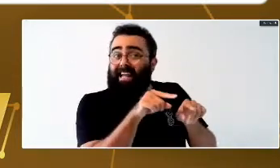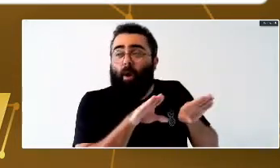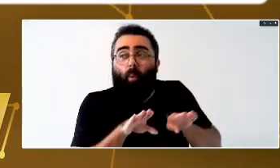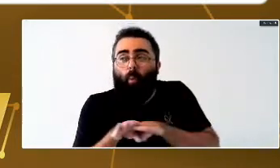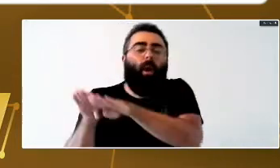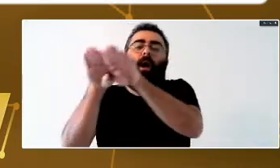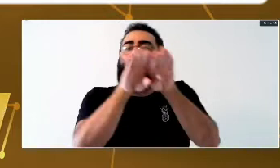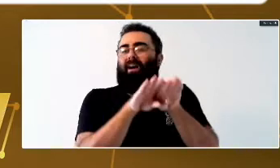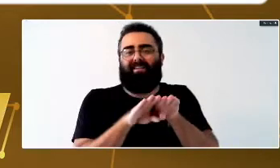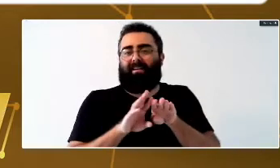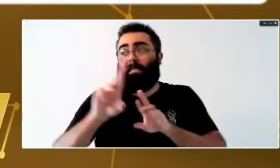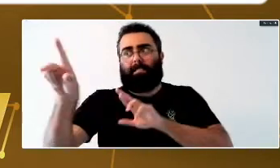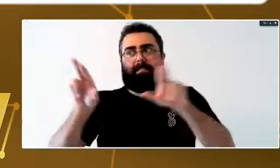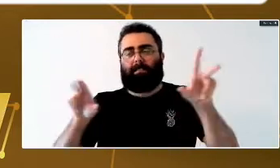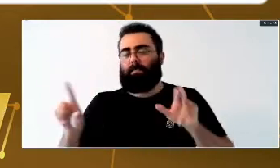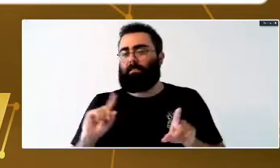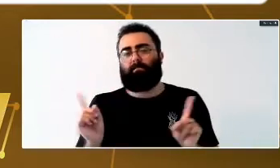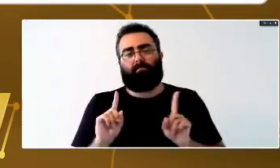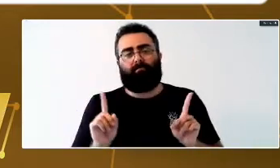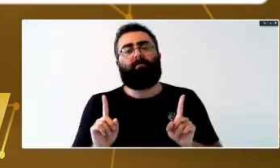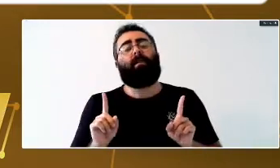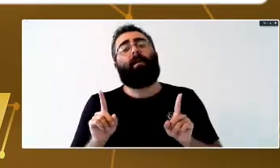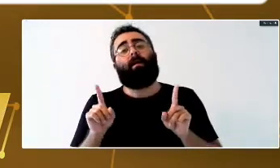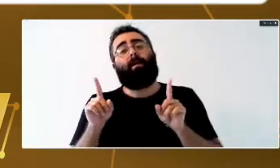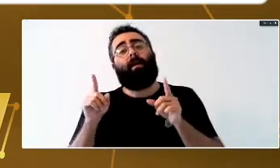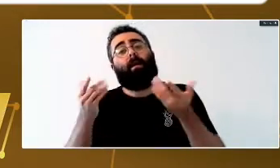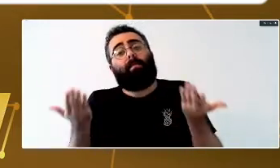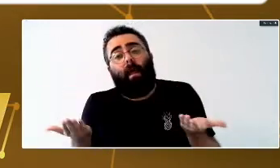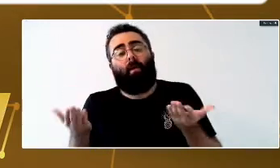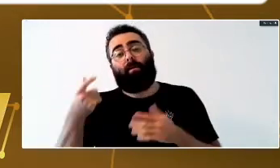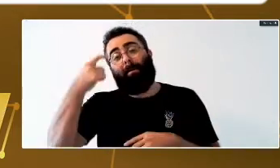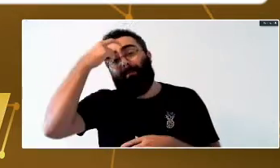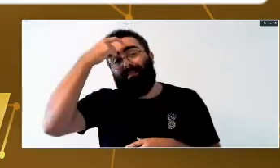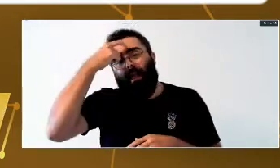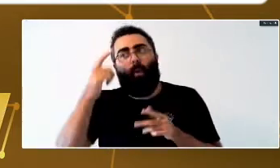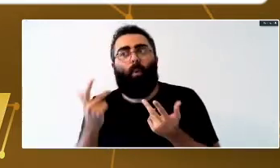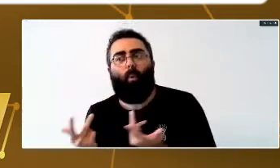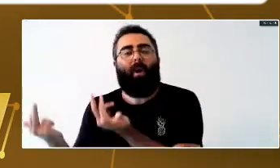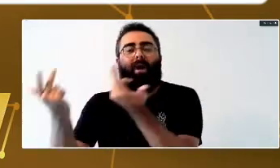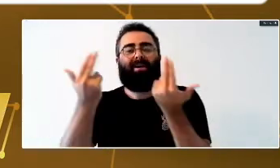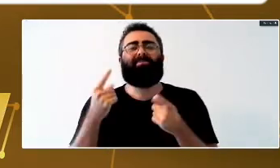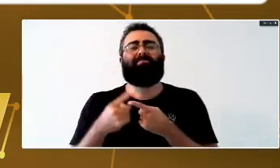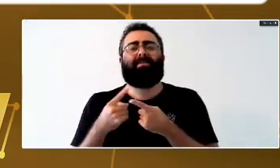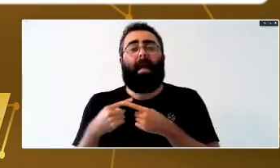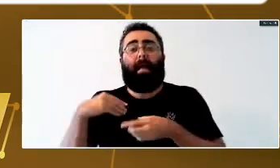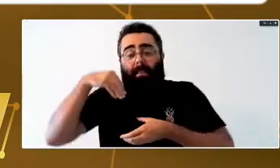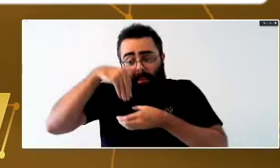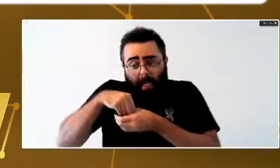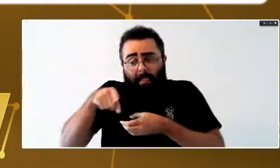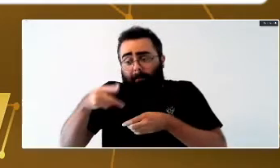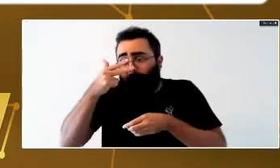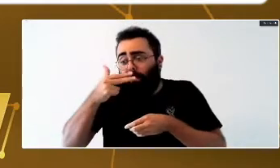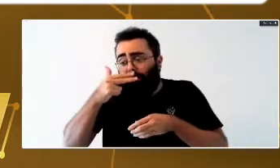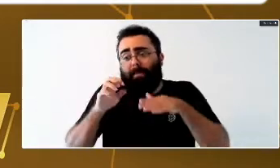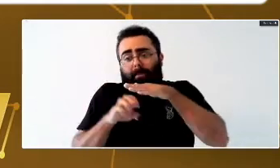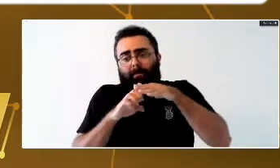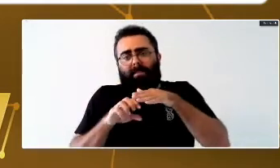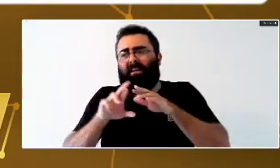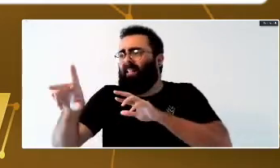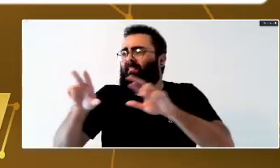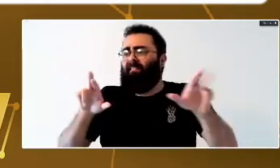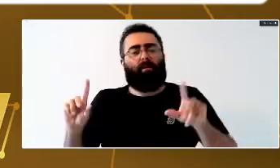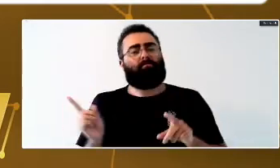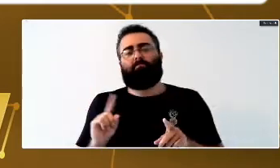uma mudança de mentalidade, que é aquela postura corporativa, onde as minhas ações, onde o que eu efetuo, o que eu